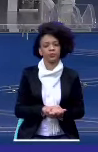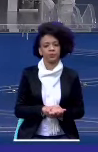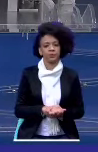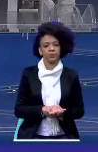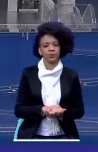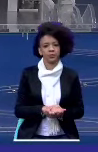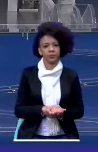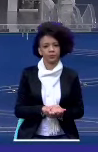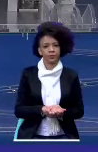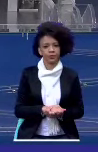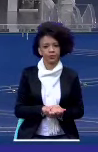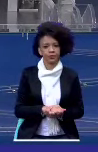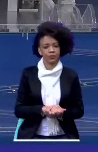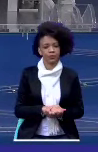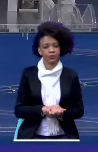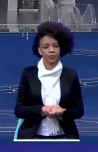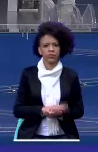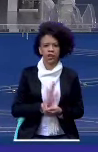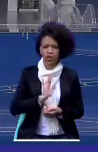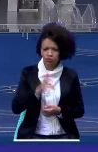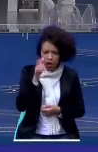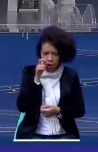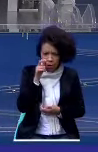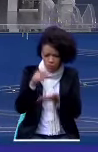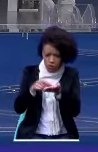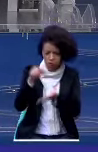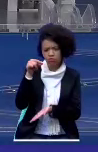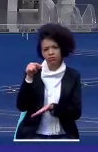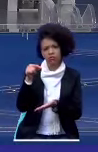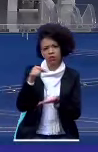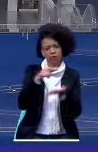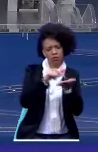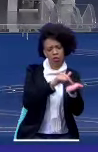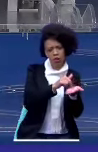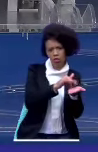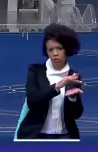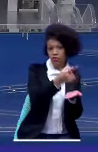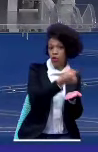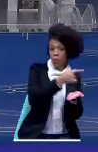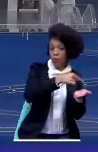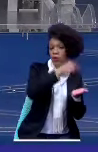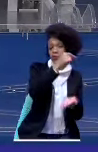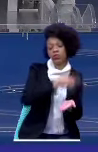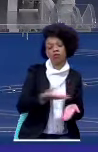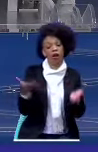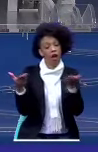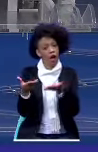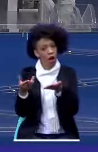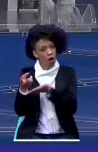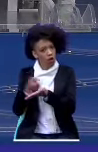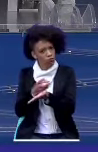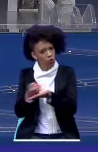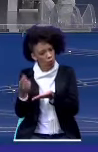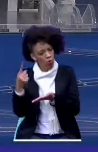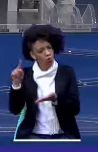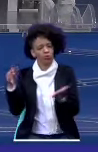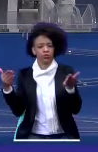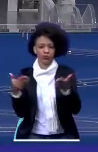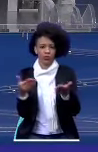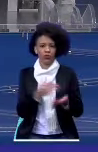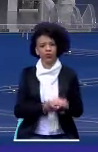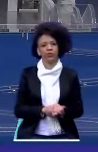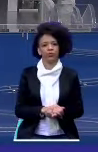53. Já acompanhamos o sorteio da Loto Fácil, o primeiro sorteio da noite, agora o sorteio da quina, o último desta